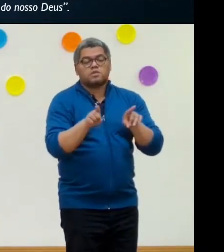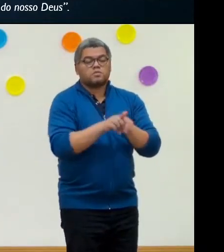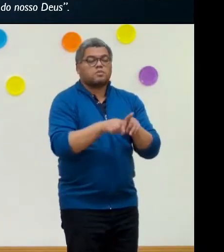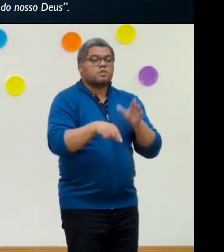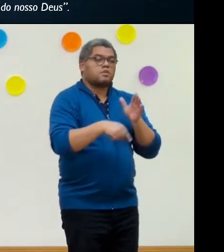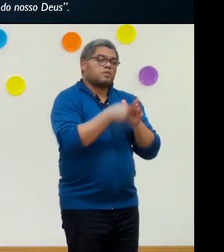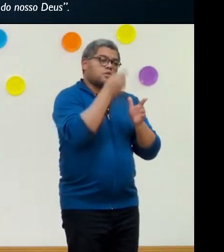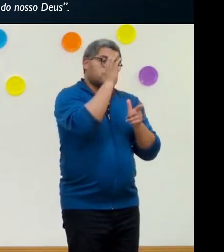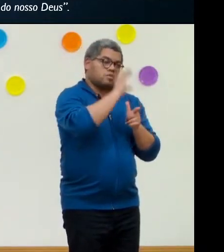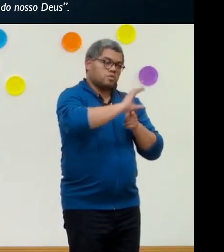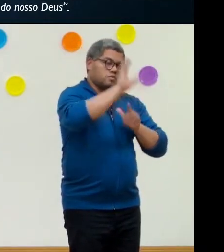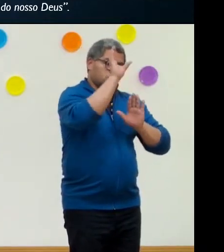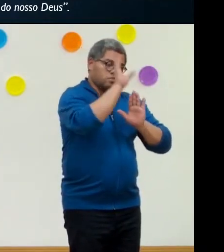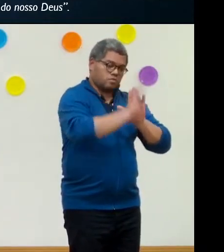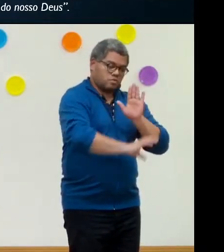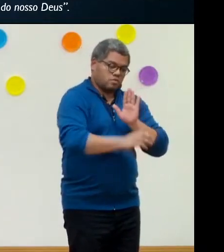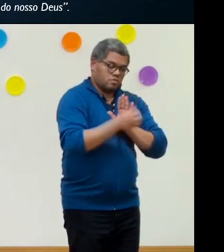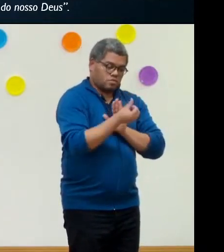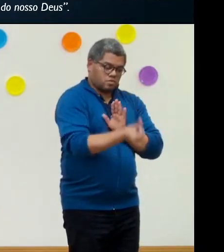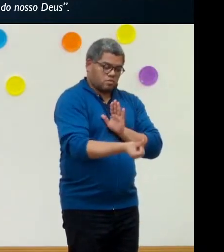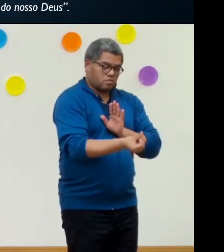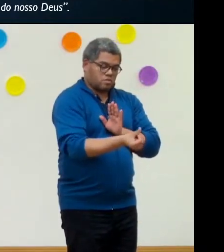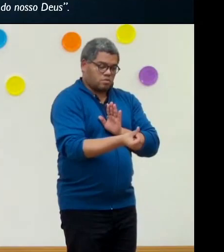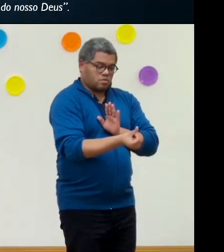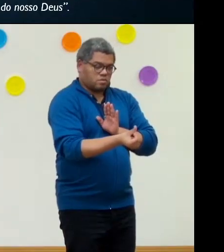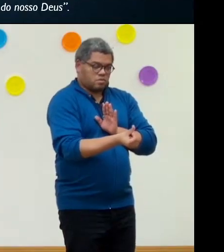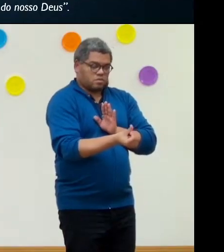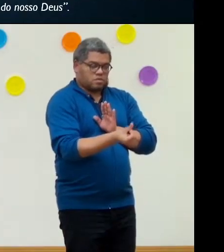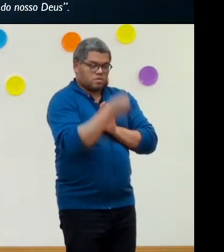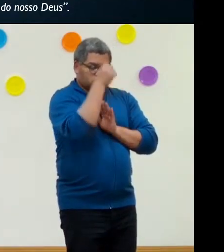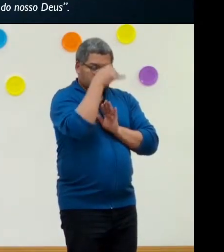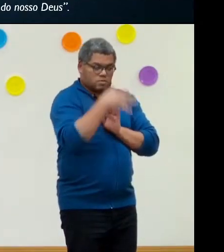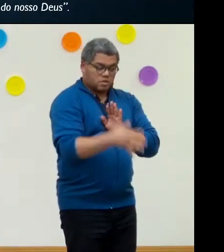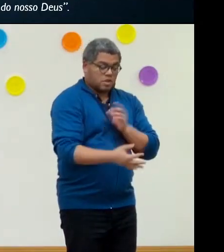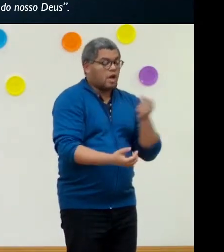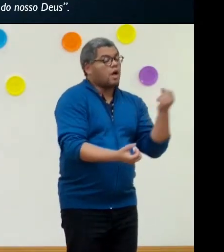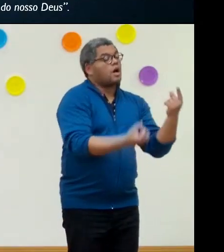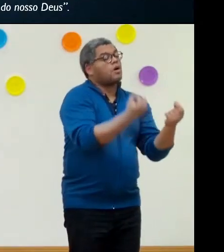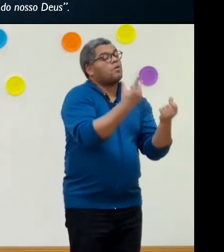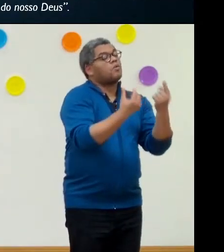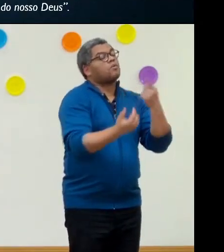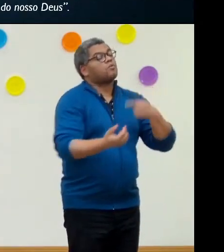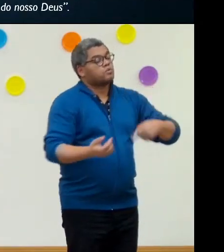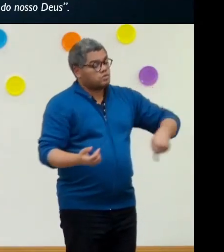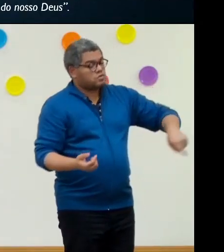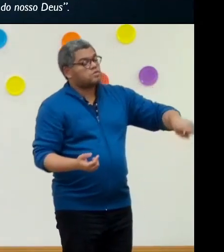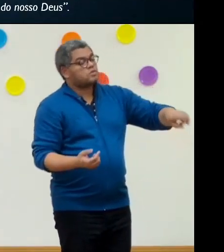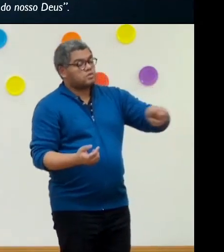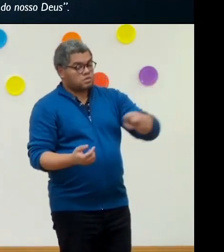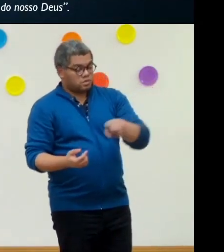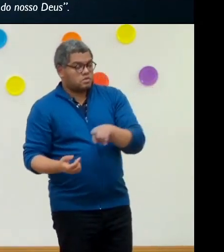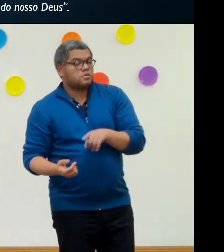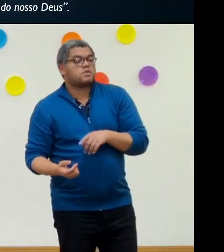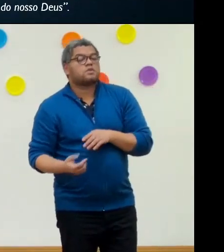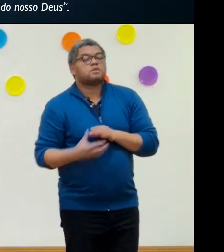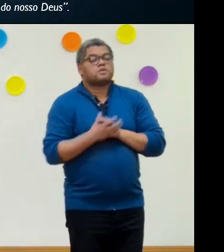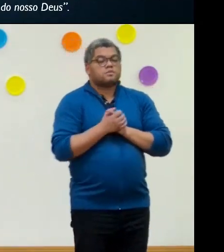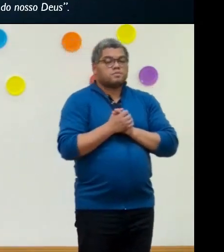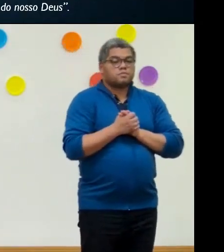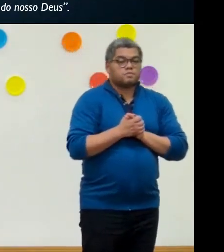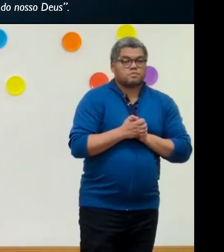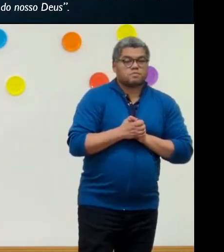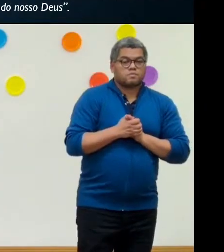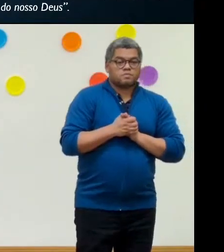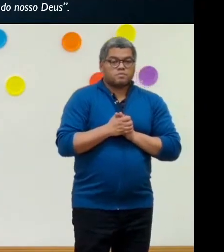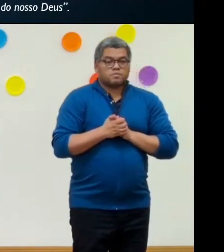que tais fostes alguns de vocês. E abre aí 1 Coríntios 6, para a gente ler esse